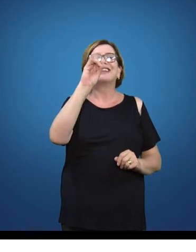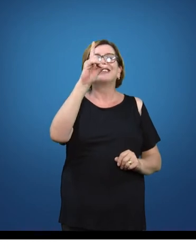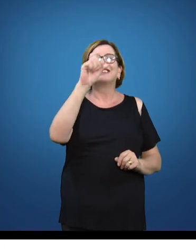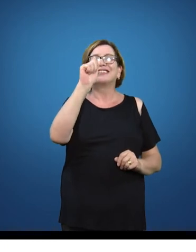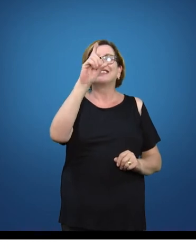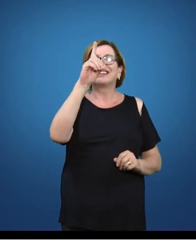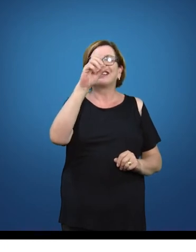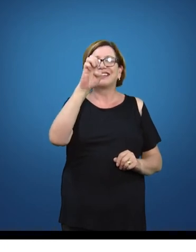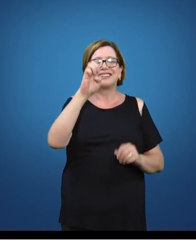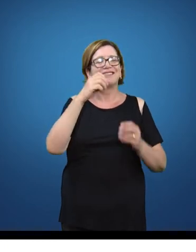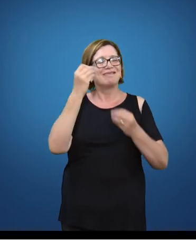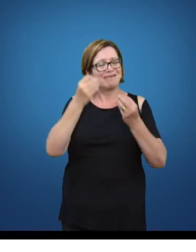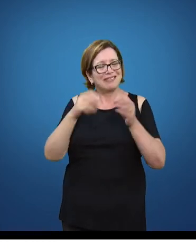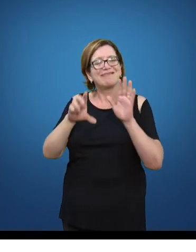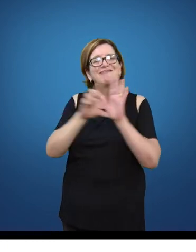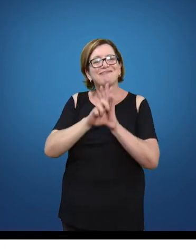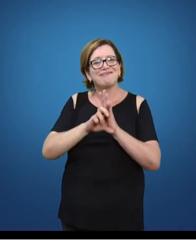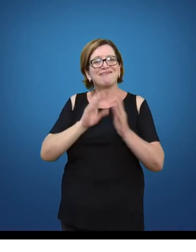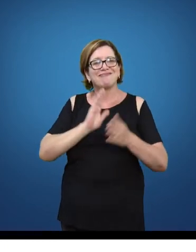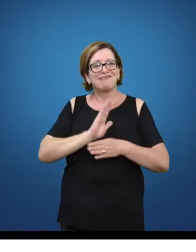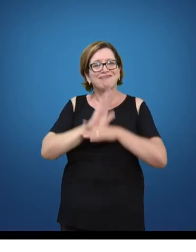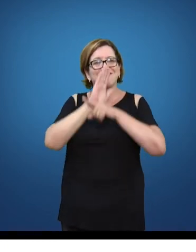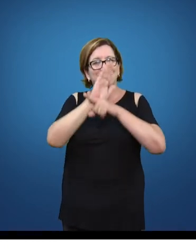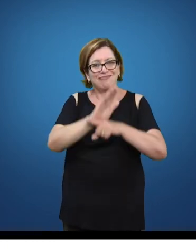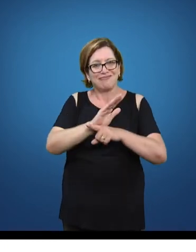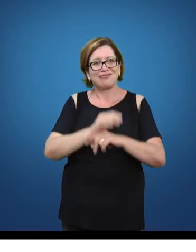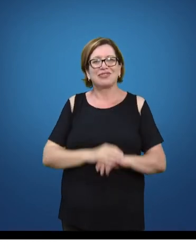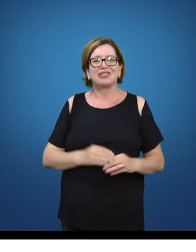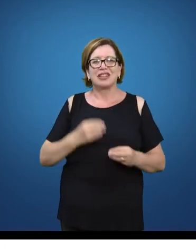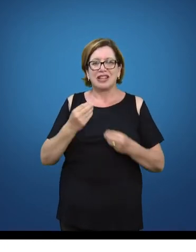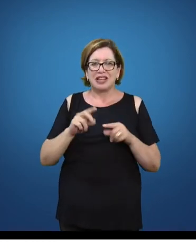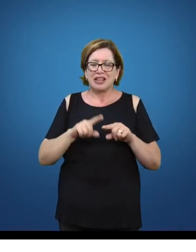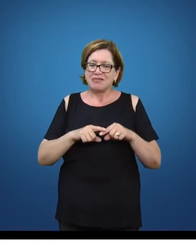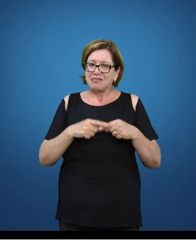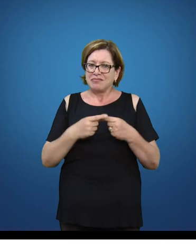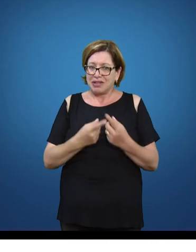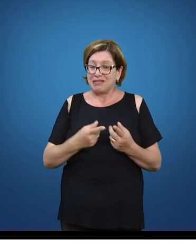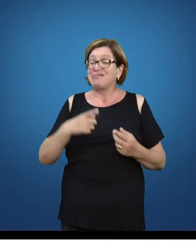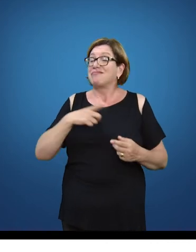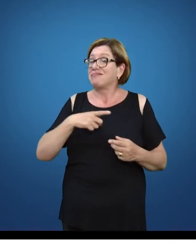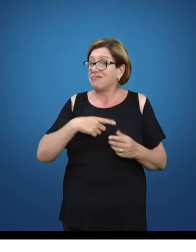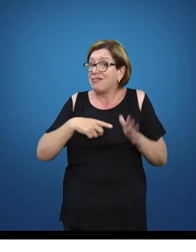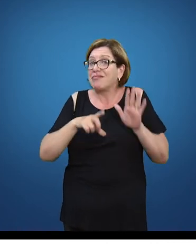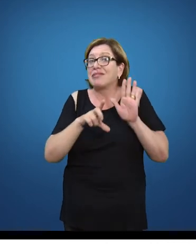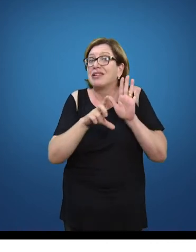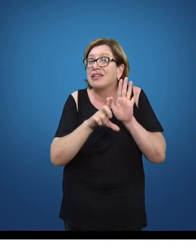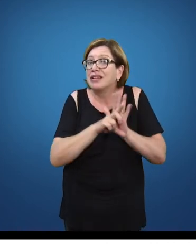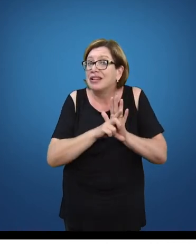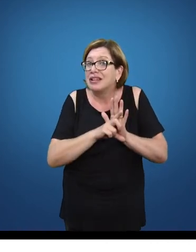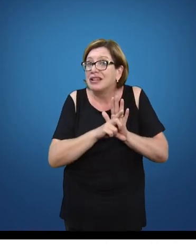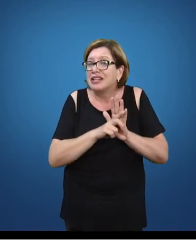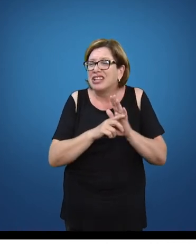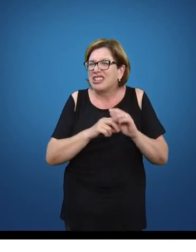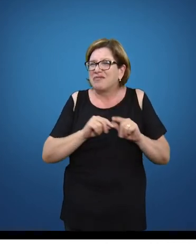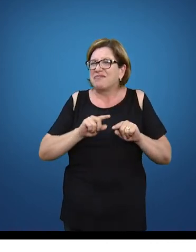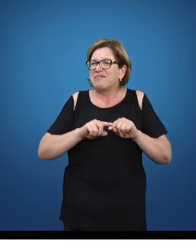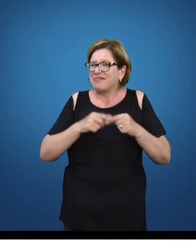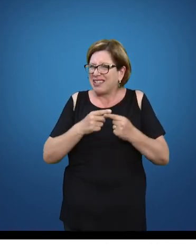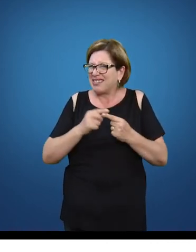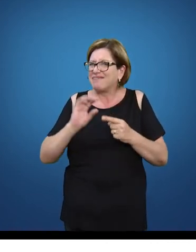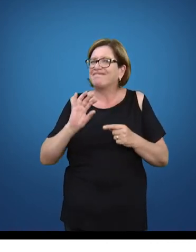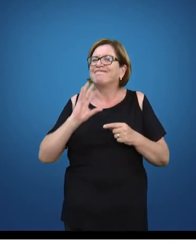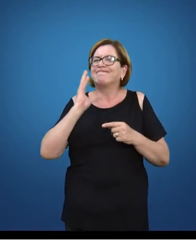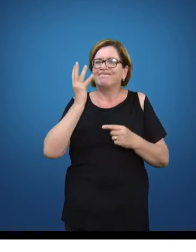eo êxito contudo apesar de a legislação garantir será que isso na